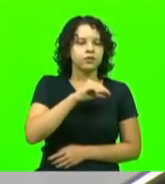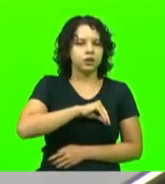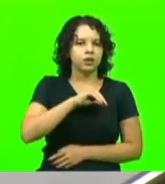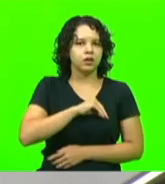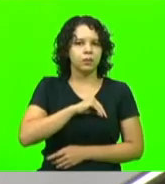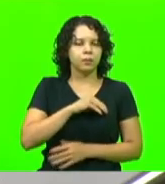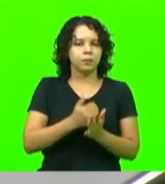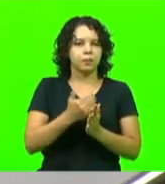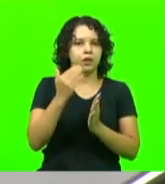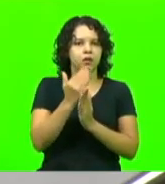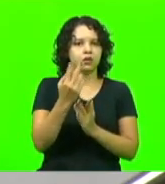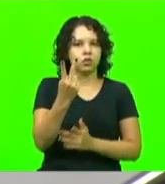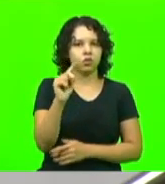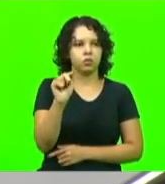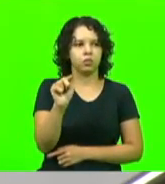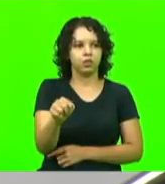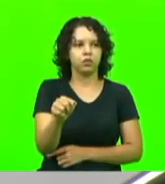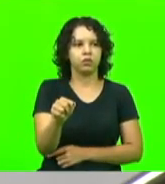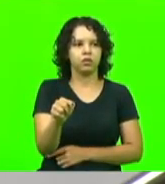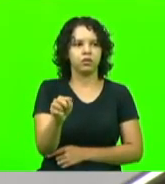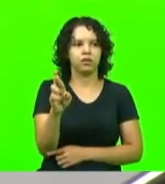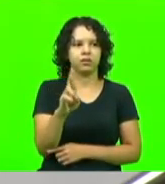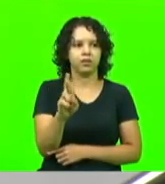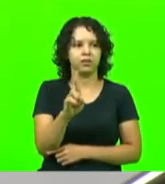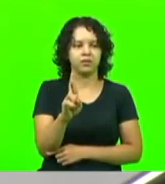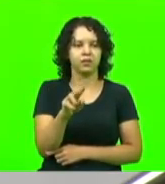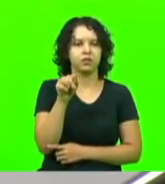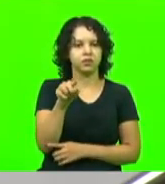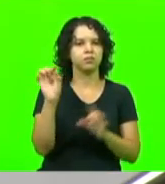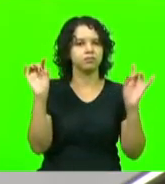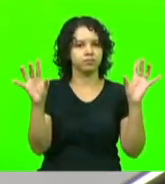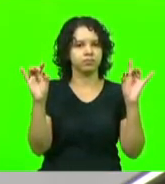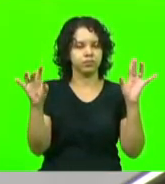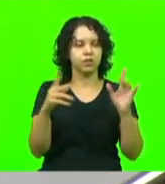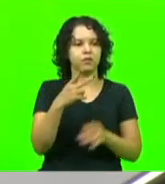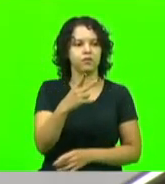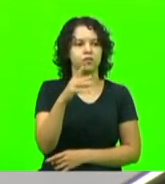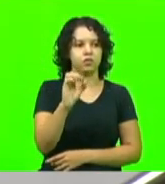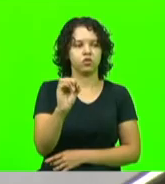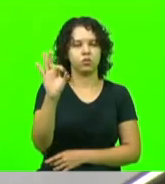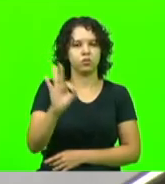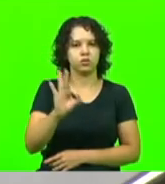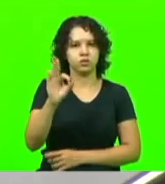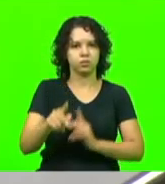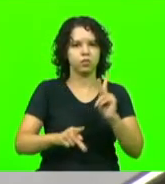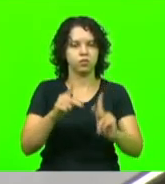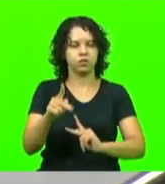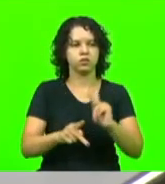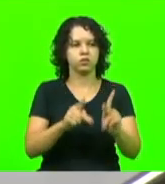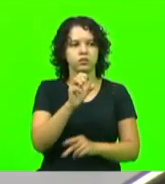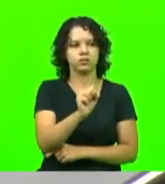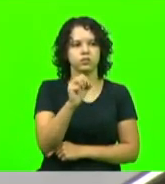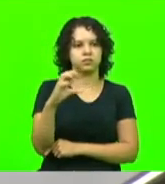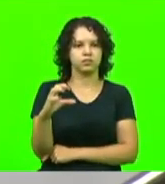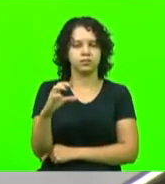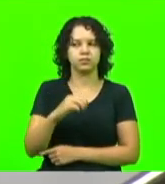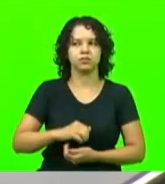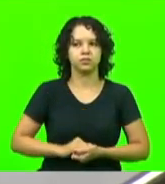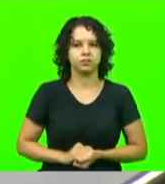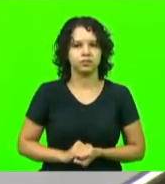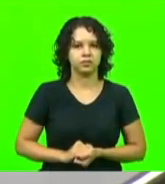você é um privilegiado, que você está entre os 20% da população de Santa Catarina. E aí